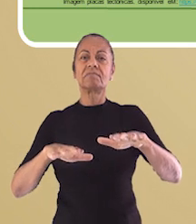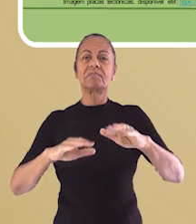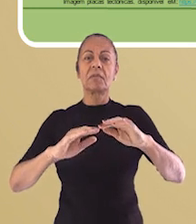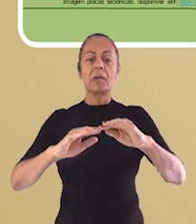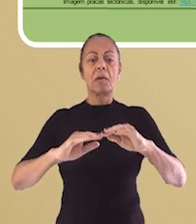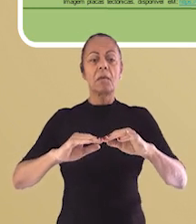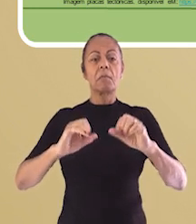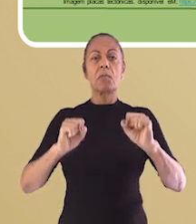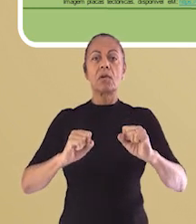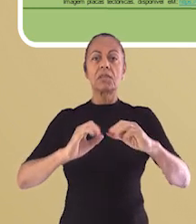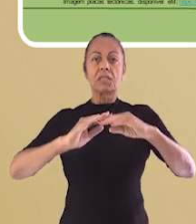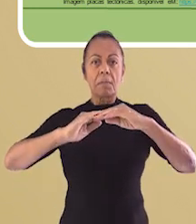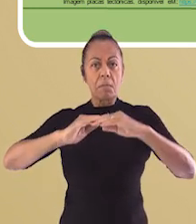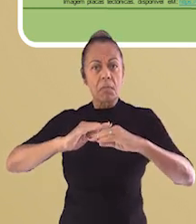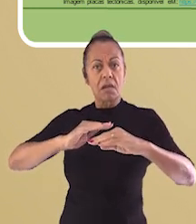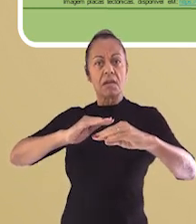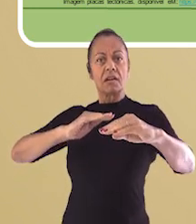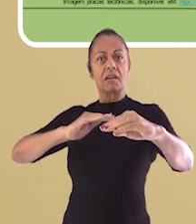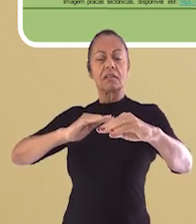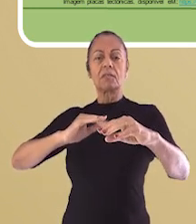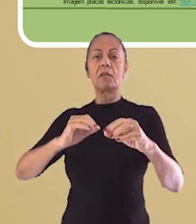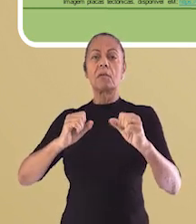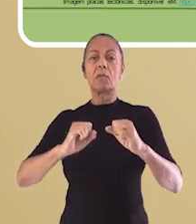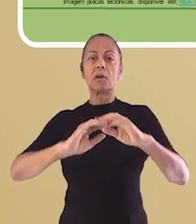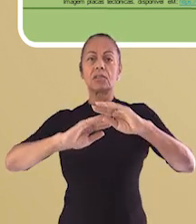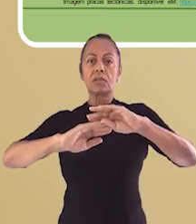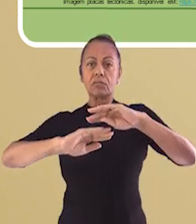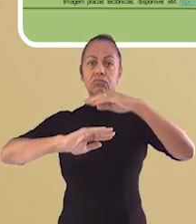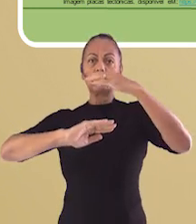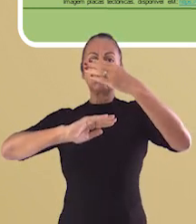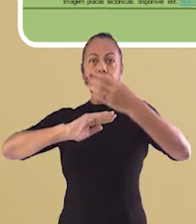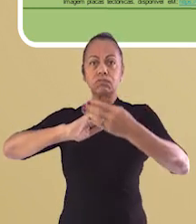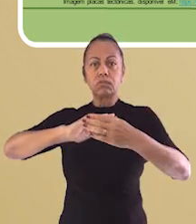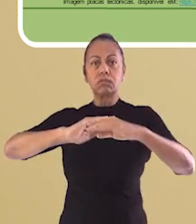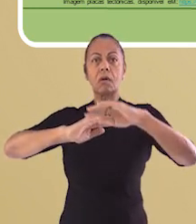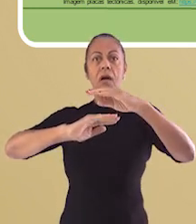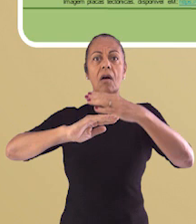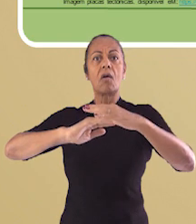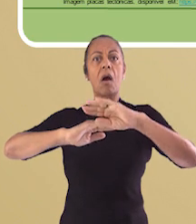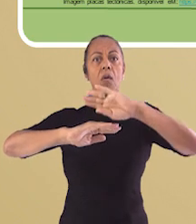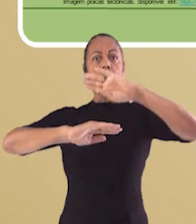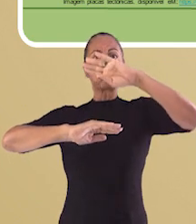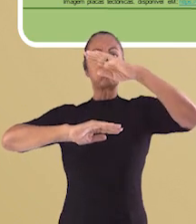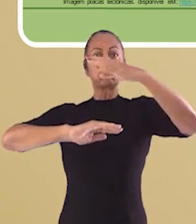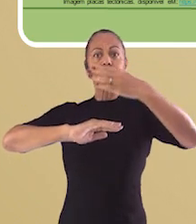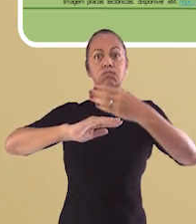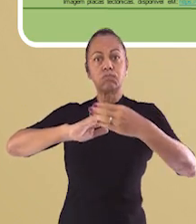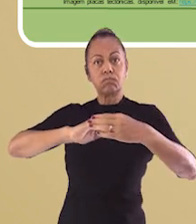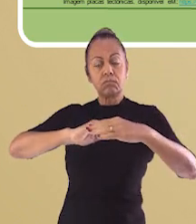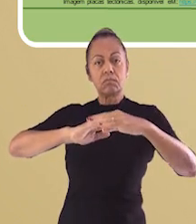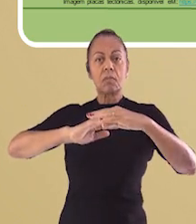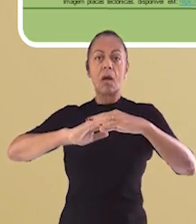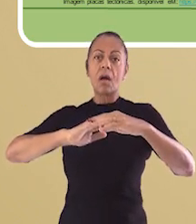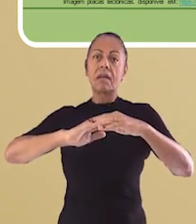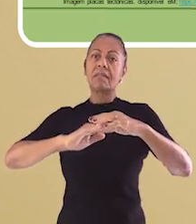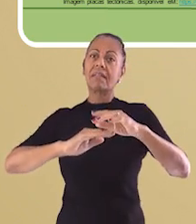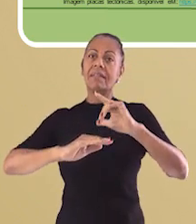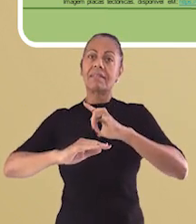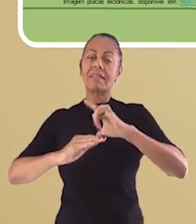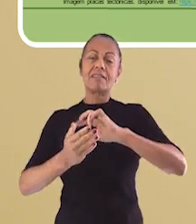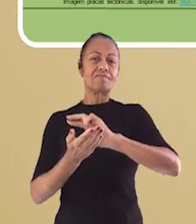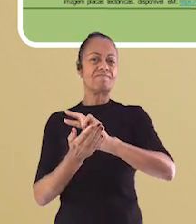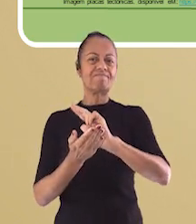formato. Ela pode ser toda plana, pode ter ondulações baixas ou altas e